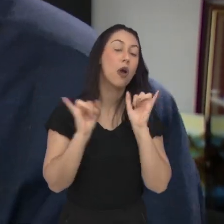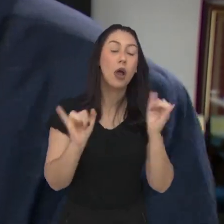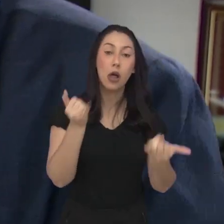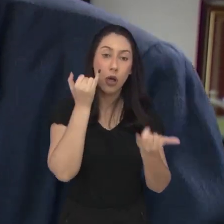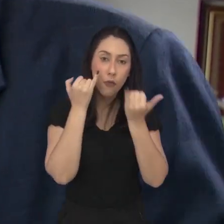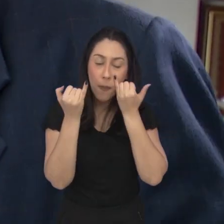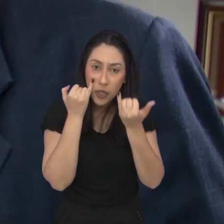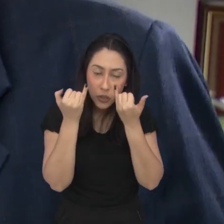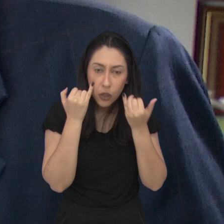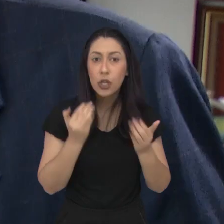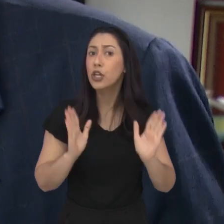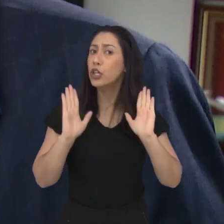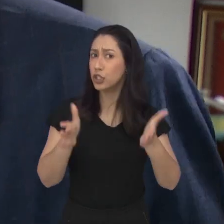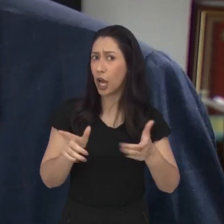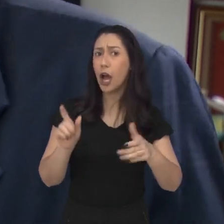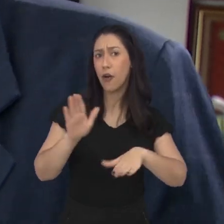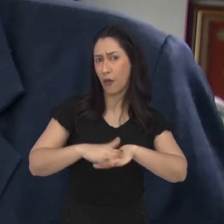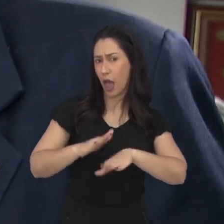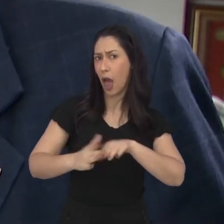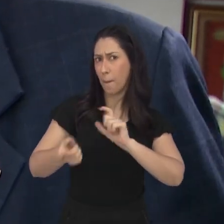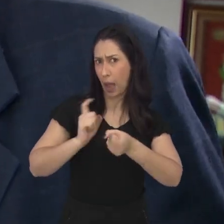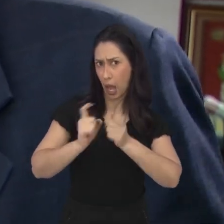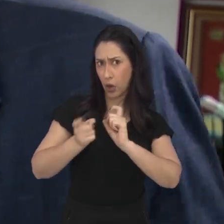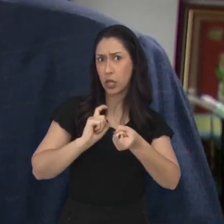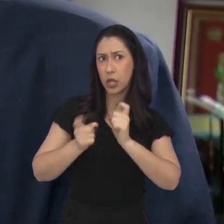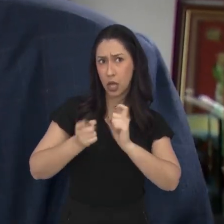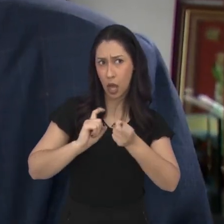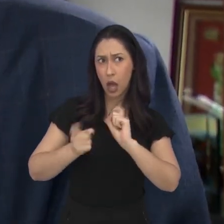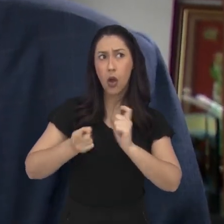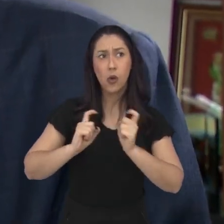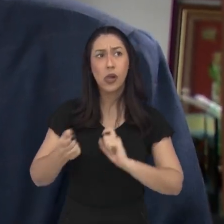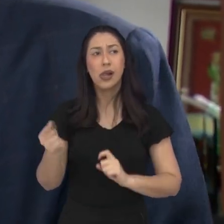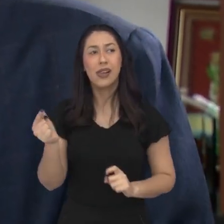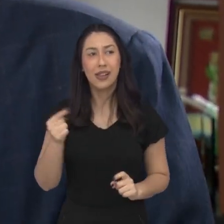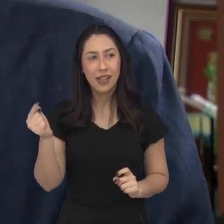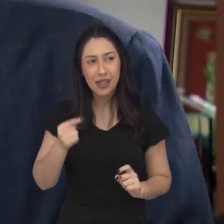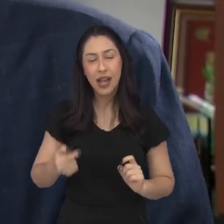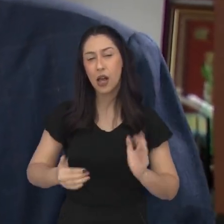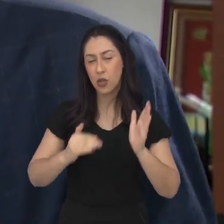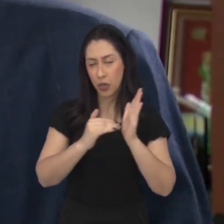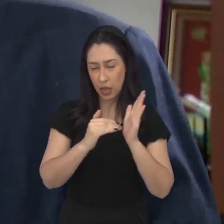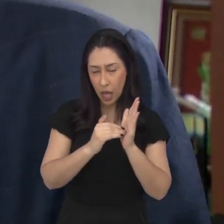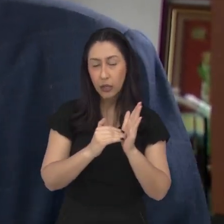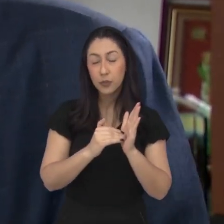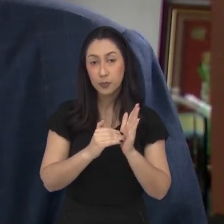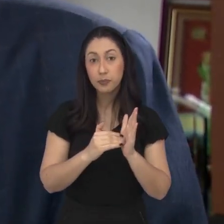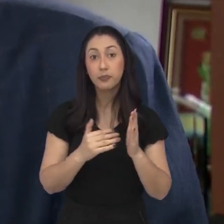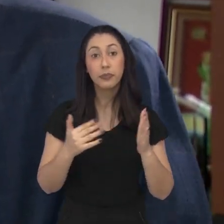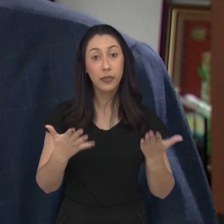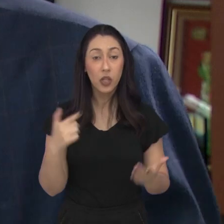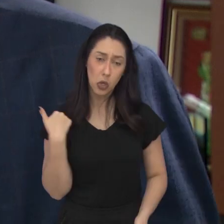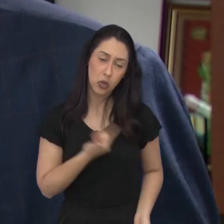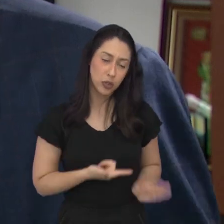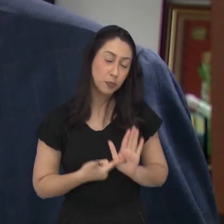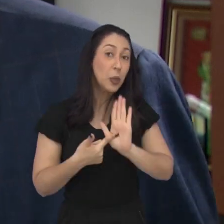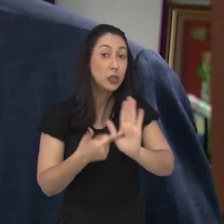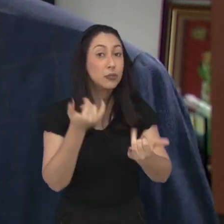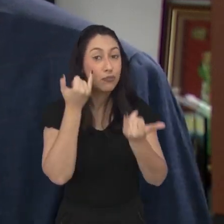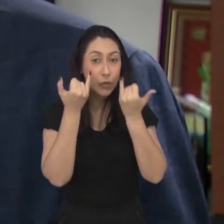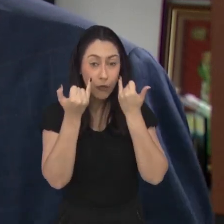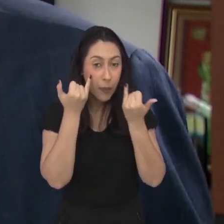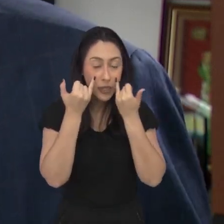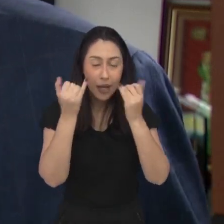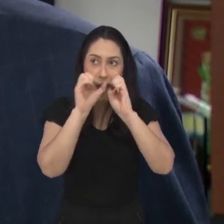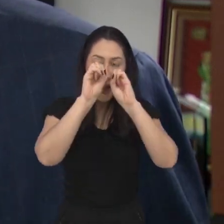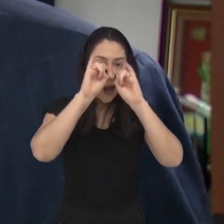análise, estão divulgando essa informação. Já tivemos uma plenária no Senado, convocado pelo senador Esperidião Amin, onde